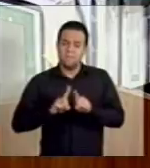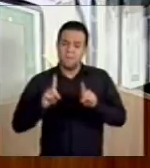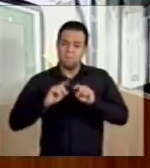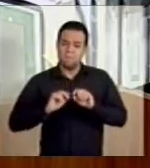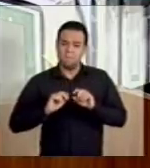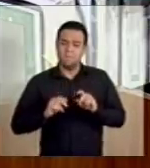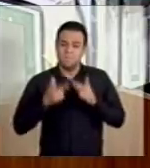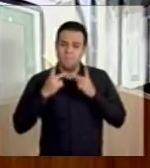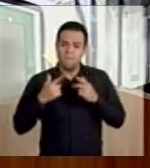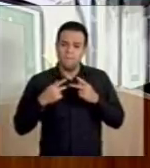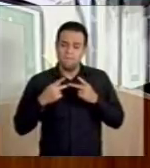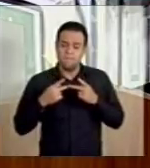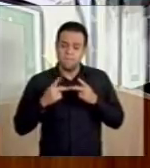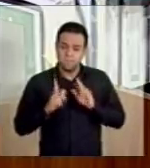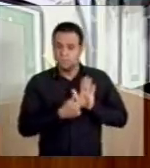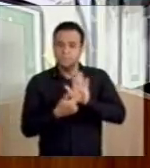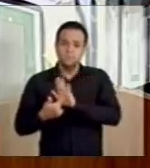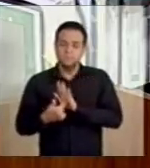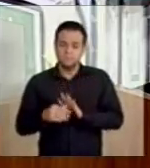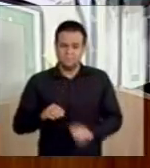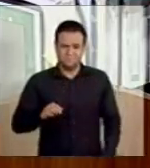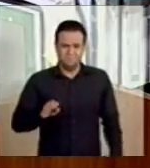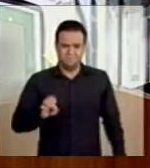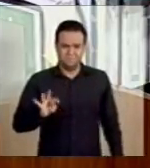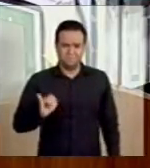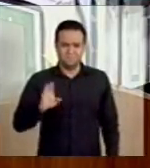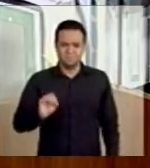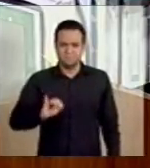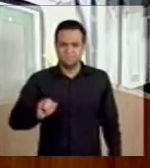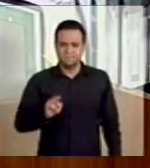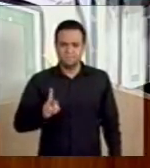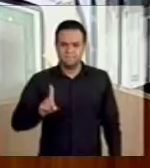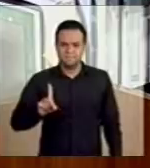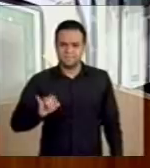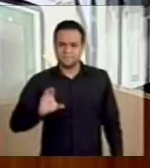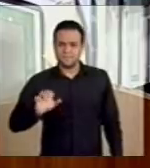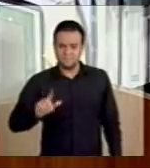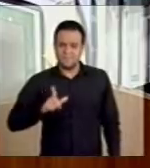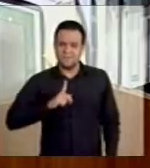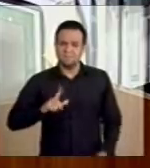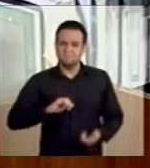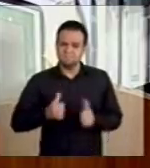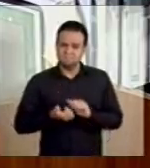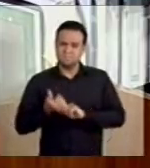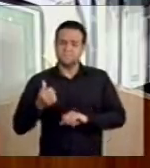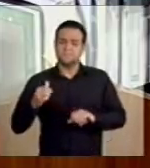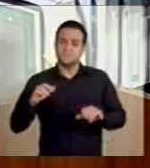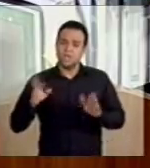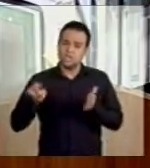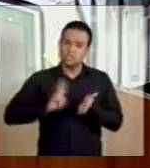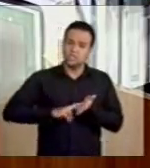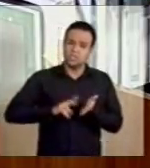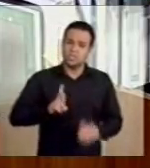legitimidade ético-jurídica do procedimento de adequação dos assentamentos registrais